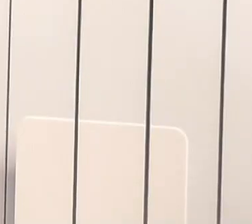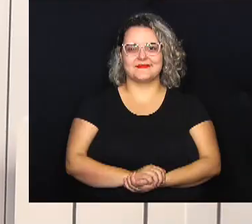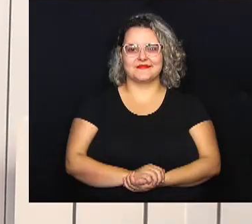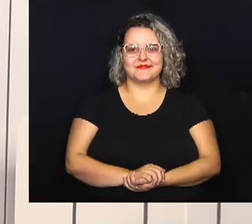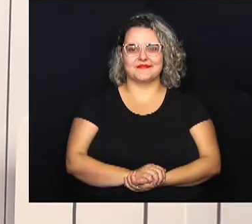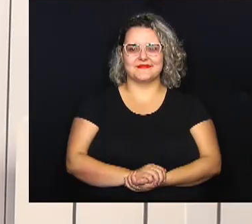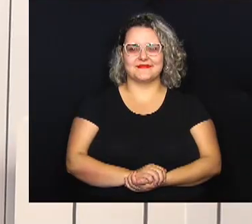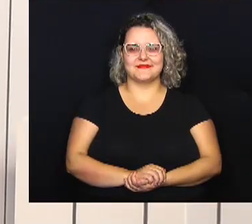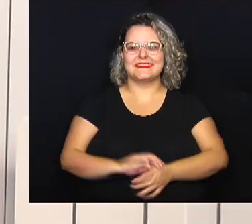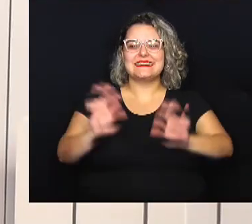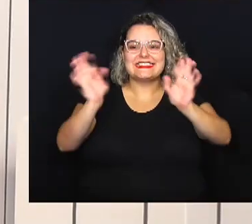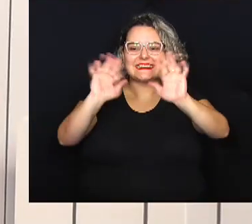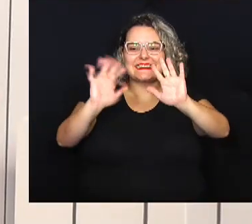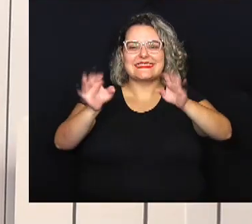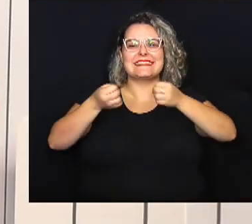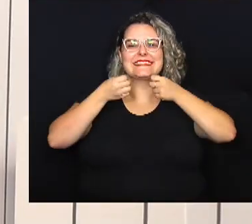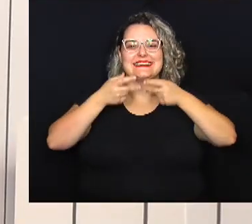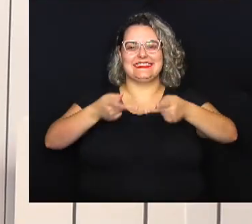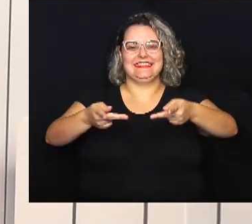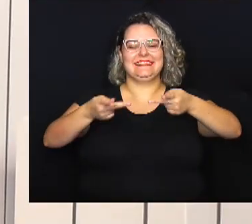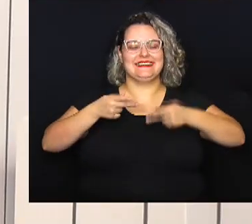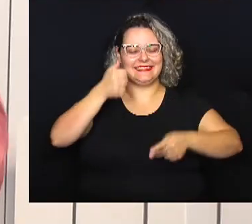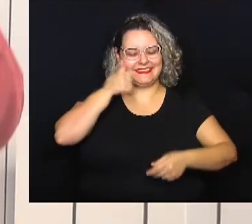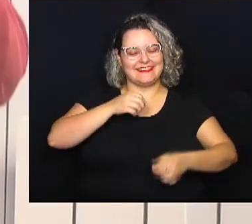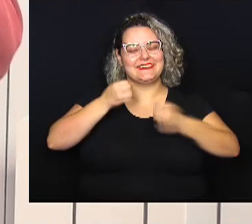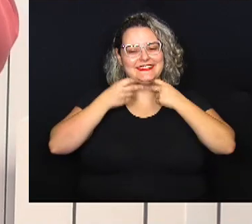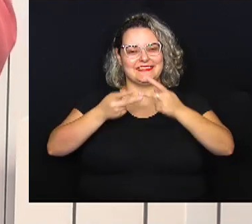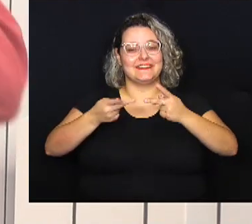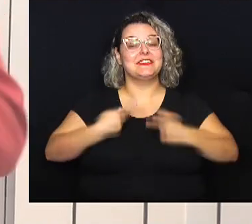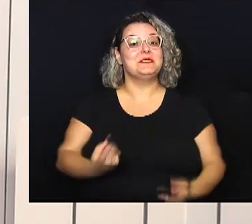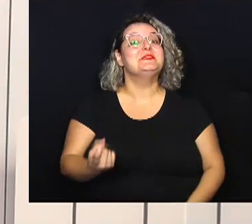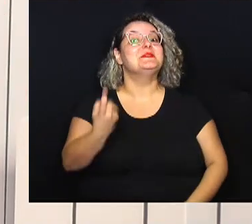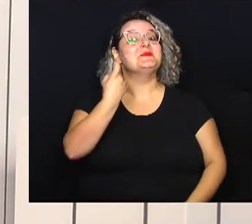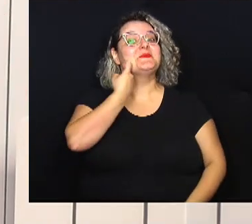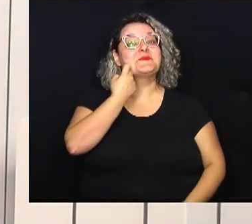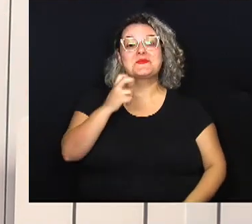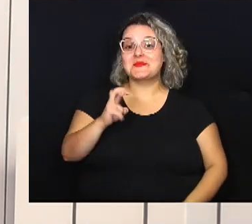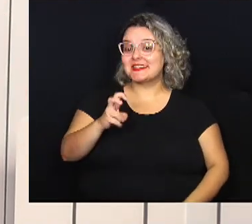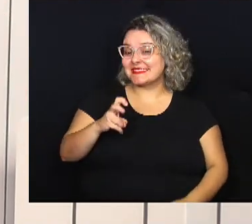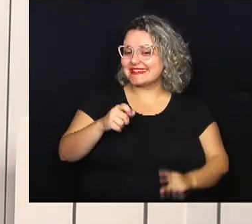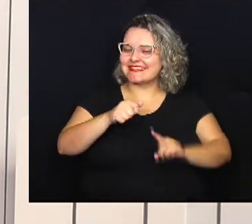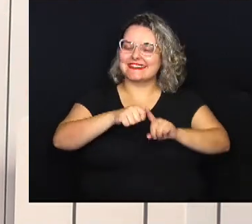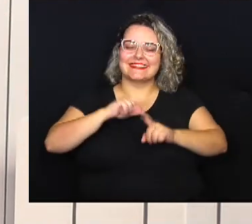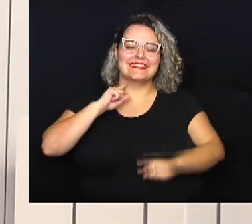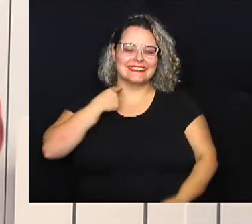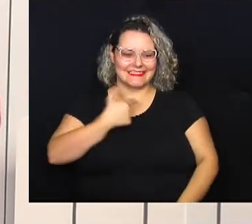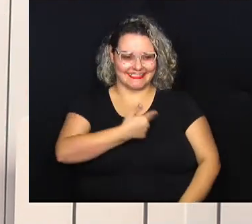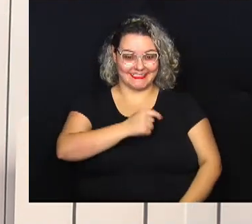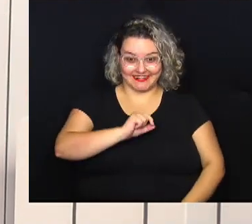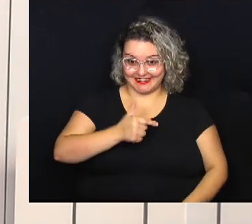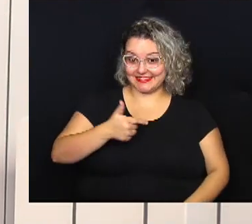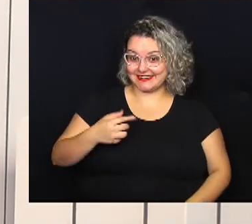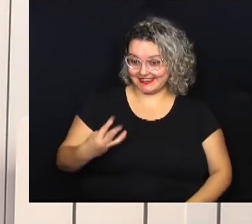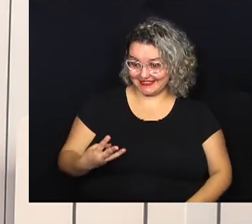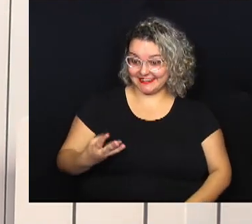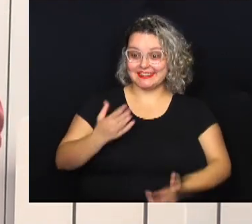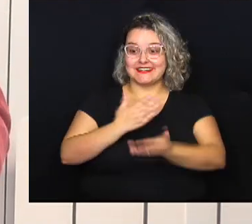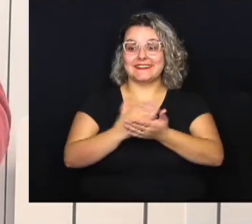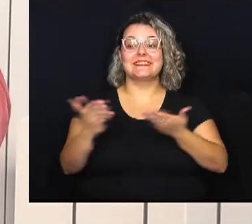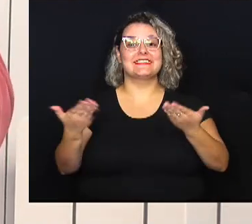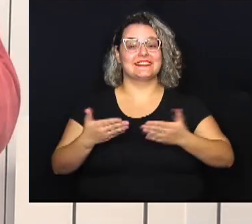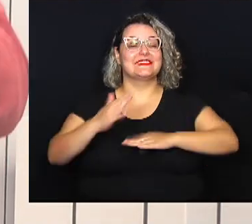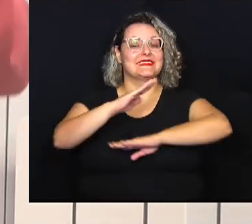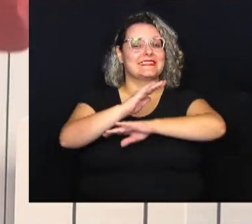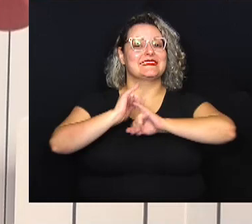Olá, seja bem-vinda, seja bem-vindo. Sextou, 5 de maio de 2023. Começa agora o Câmara